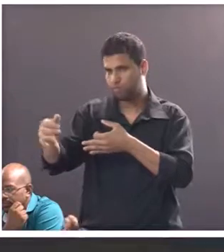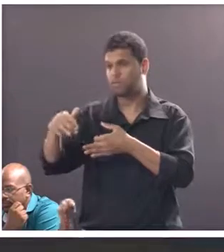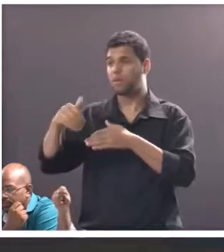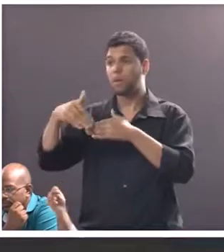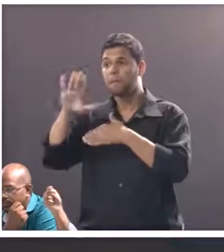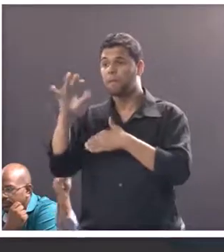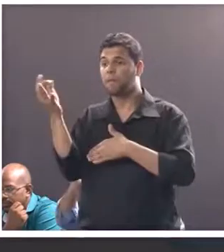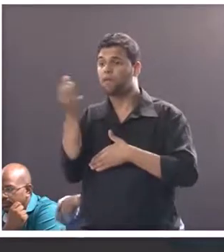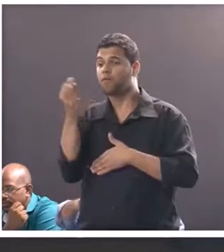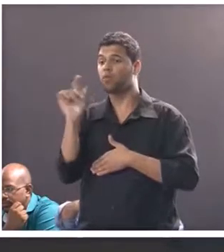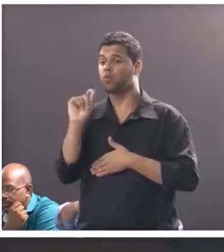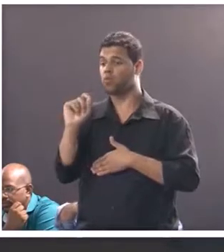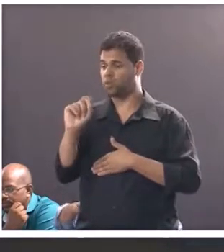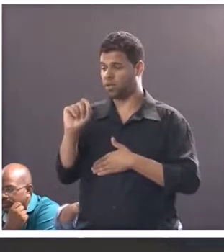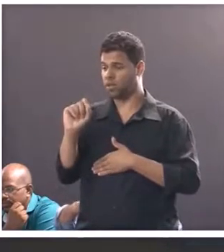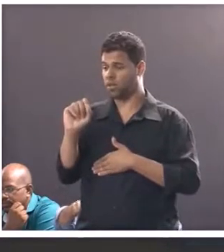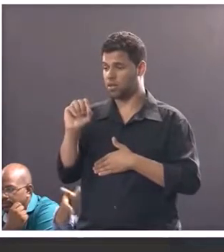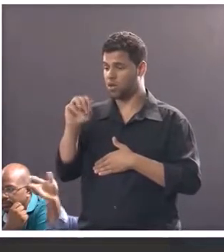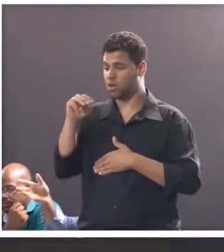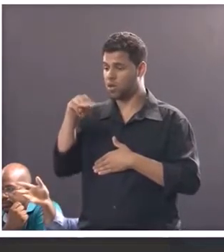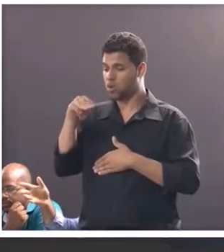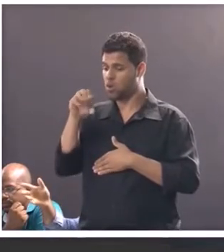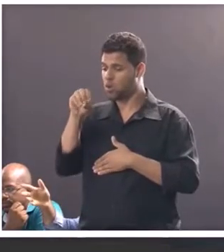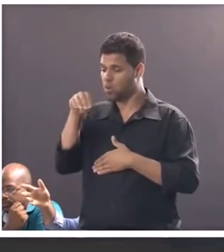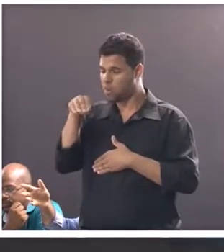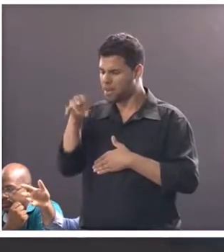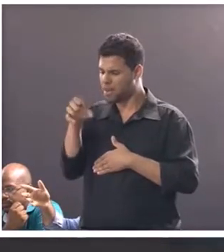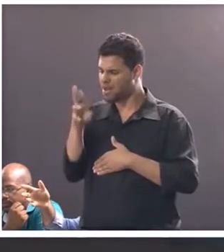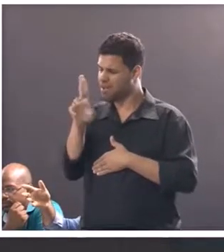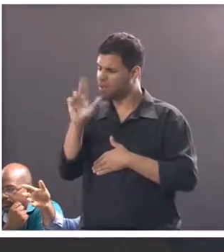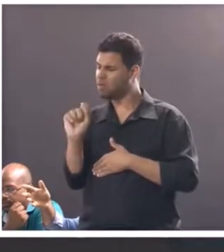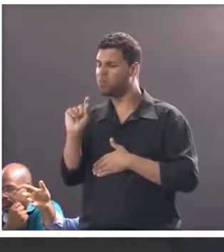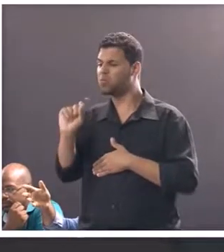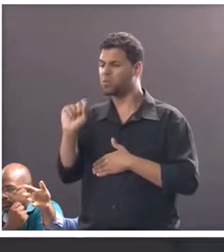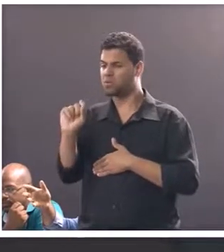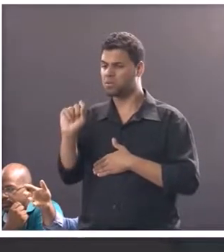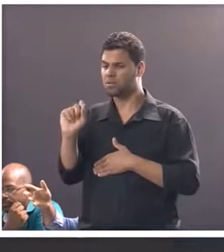perfeito é um tempo bem lá atrás. Comera.